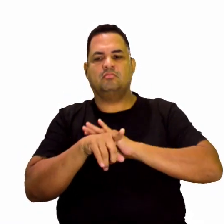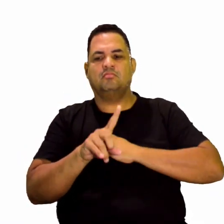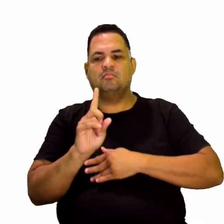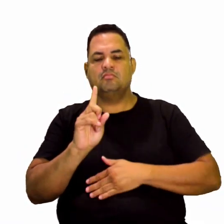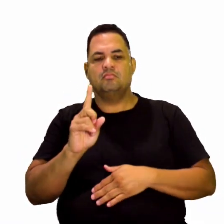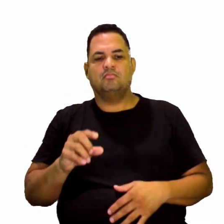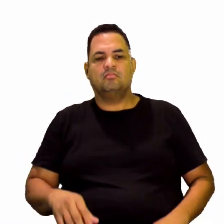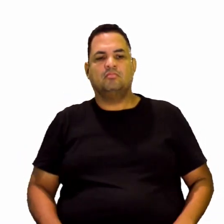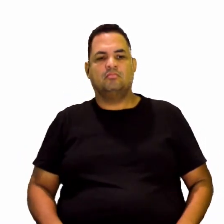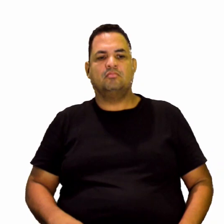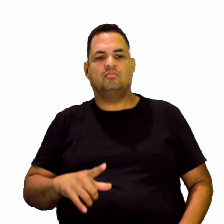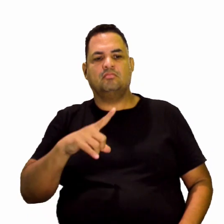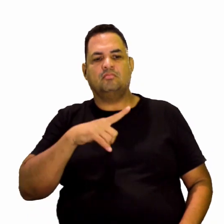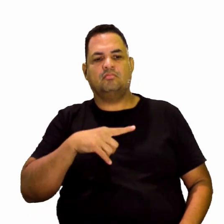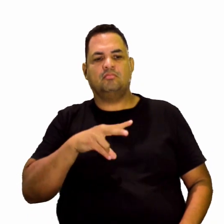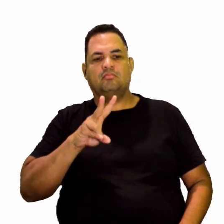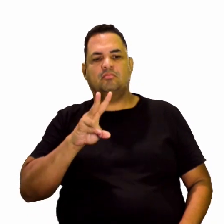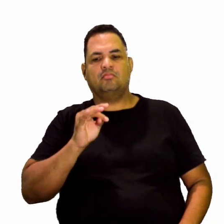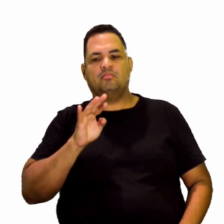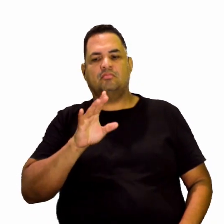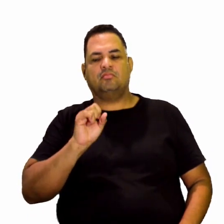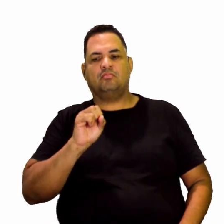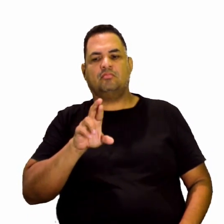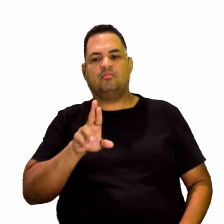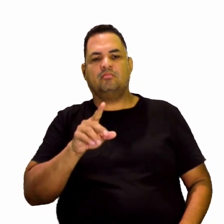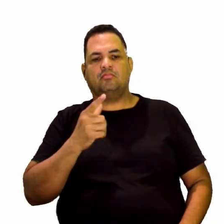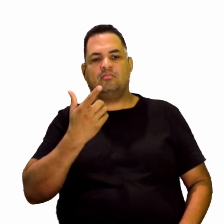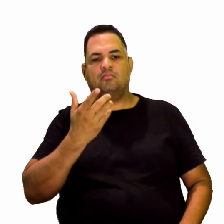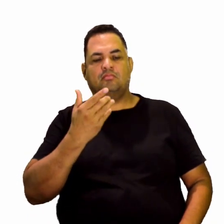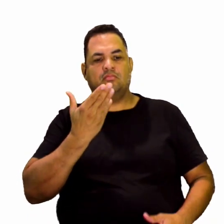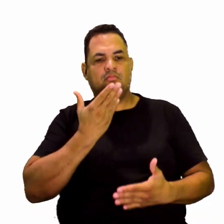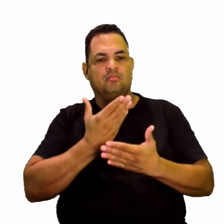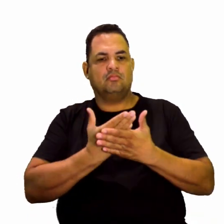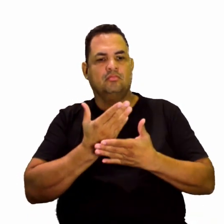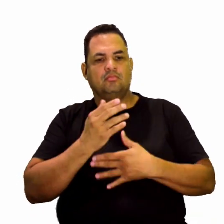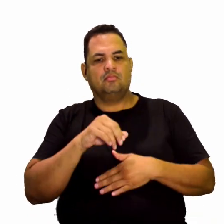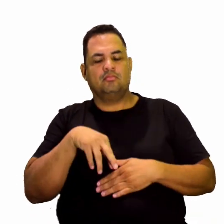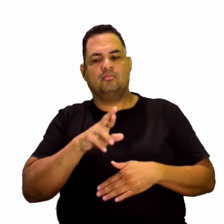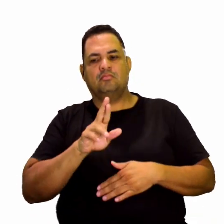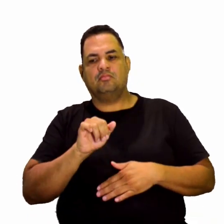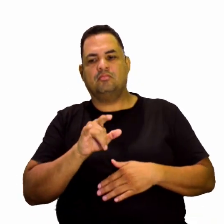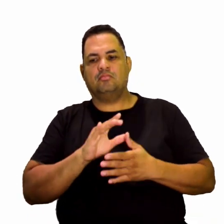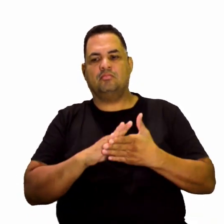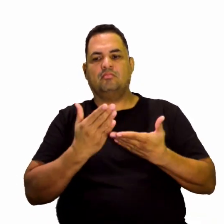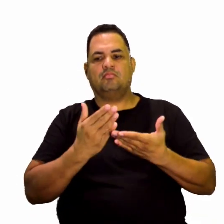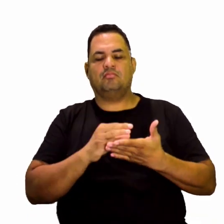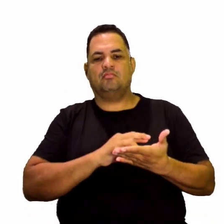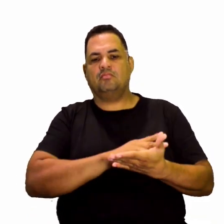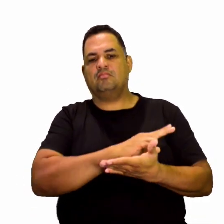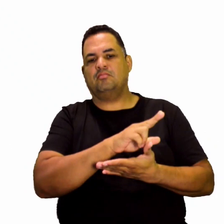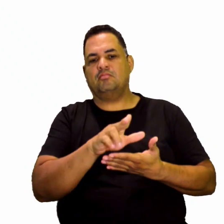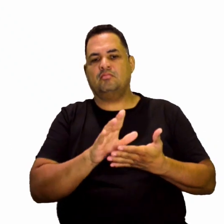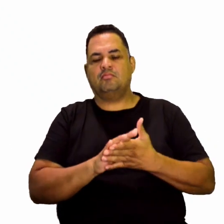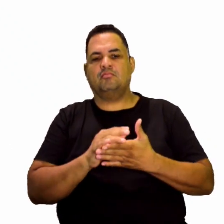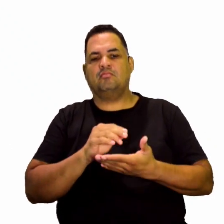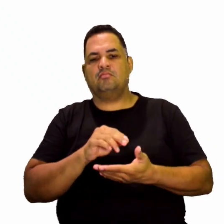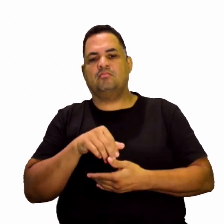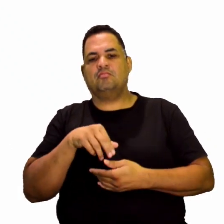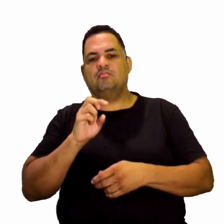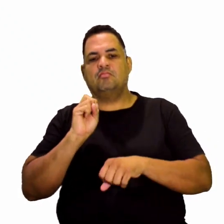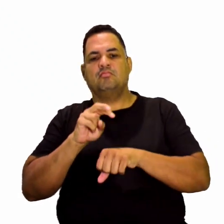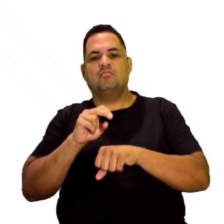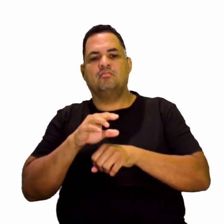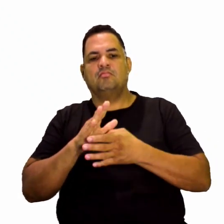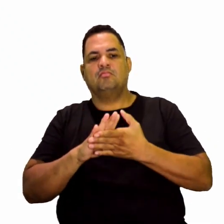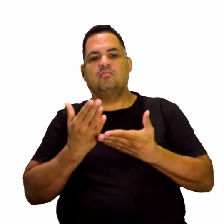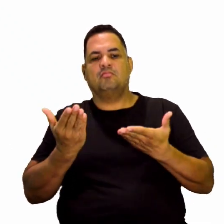enunciado. Aí nós temos os vetores. O que são os vetores? A gente viu a aula lá dos retrovírus, adenovírus, adenoassociados. Ou seja, são aqueles